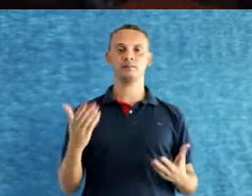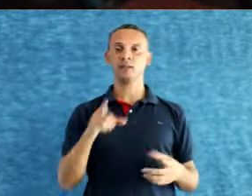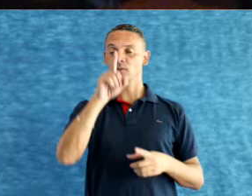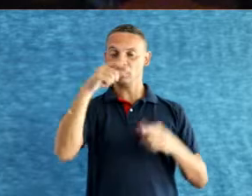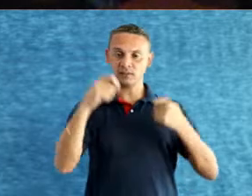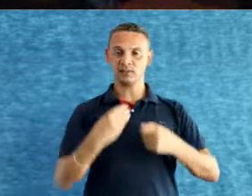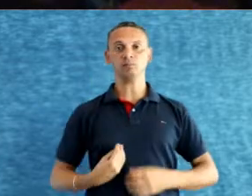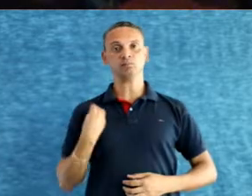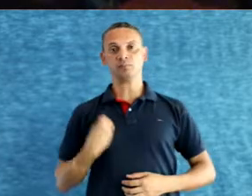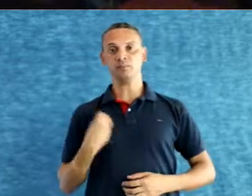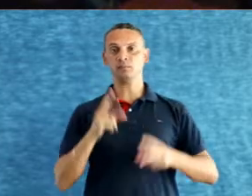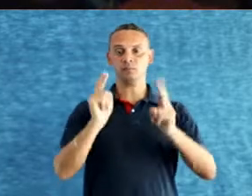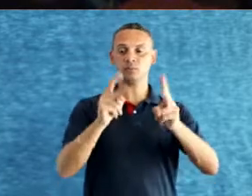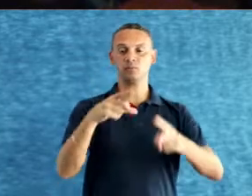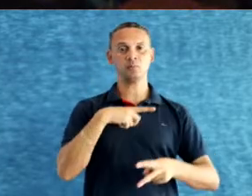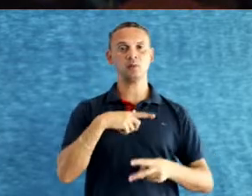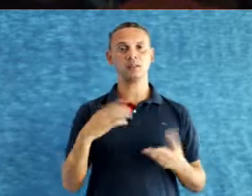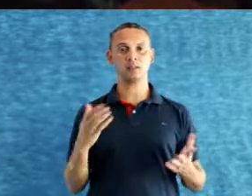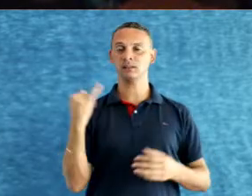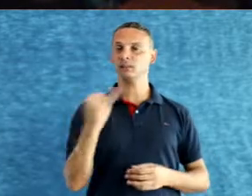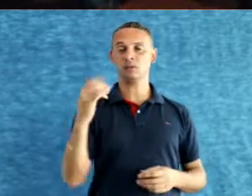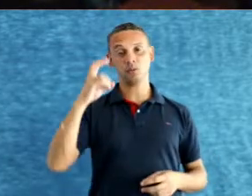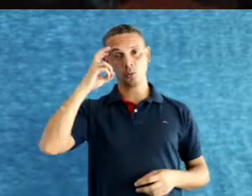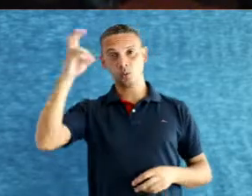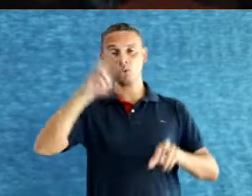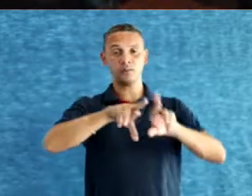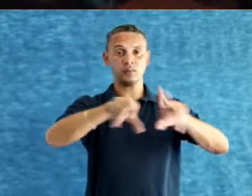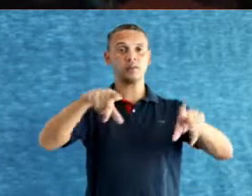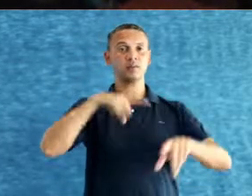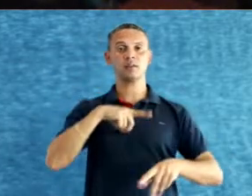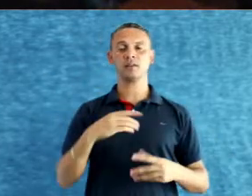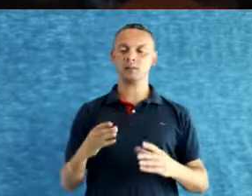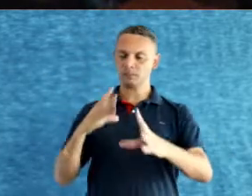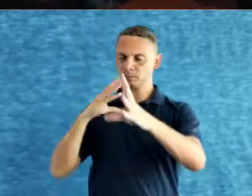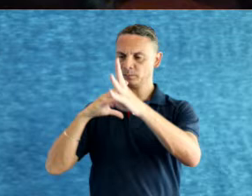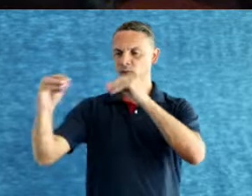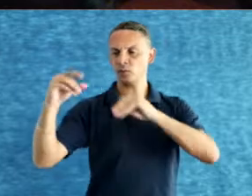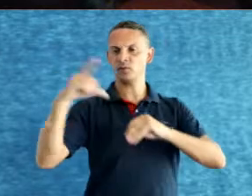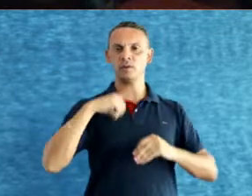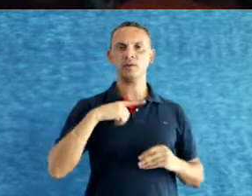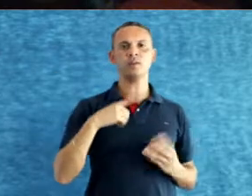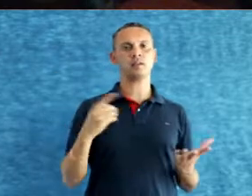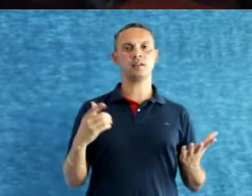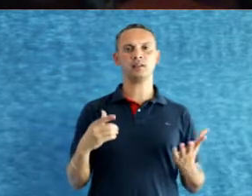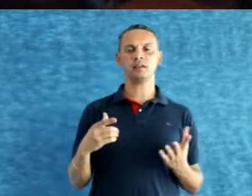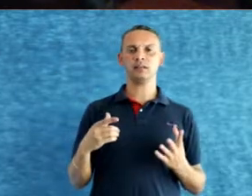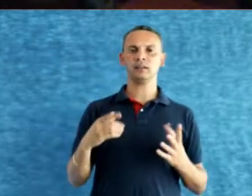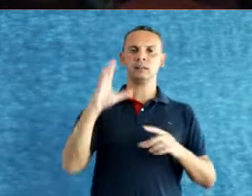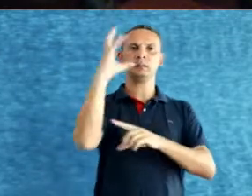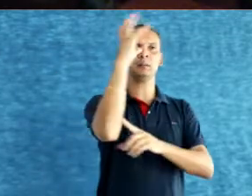causa não tanto por causa do índio, da história do índio, provavelmente, mas por causa dos